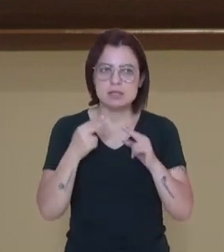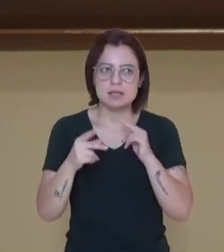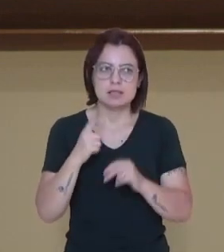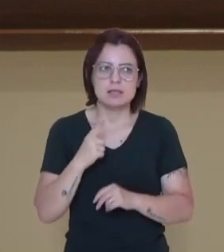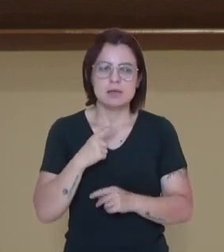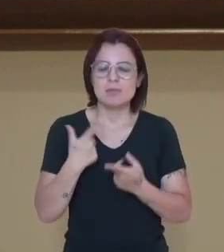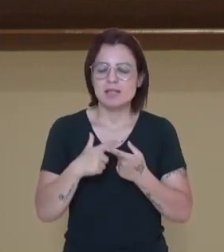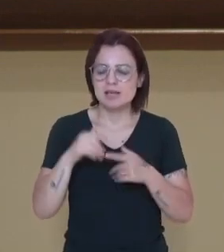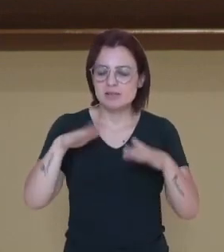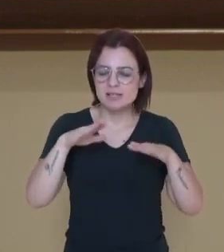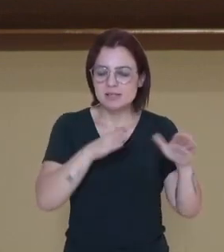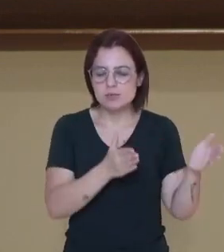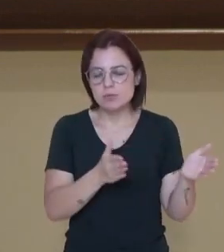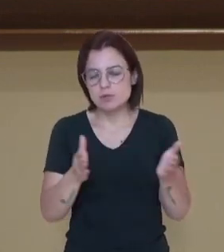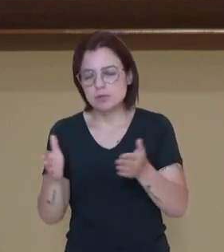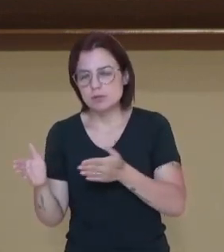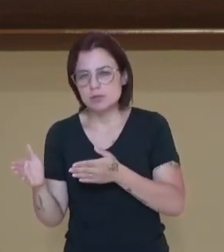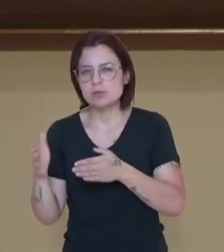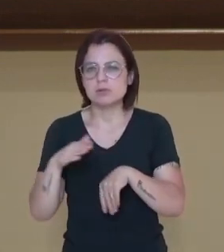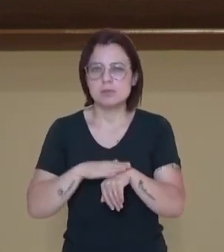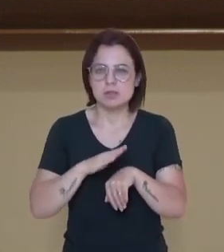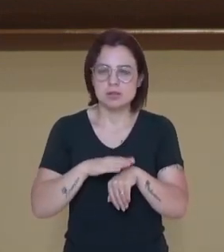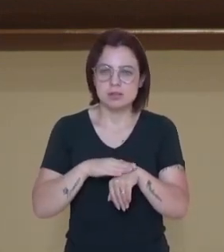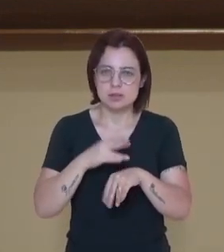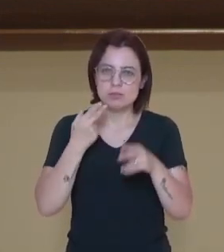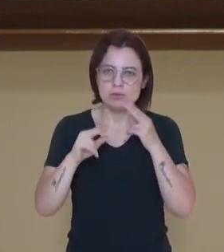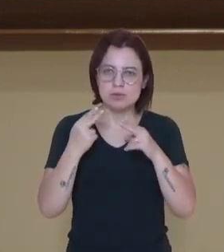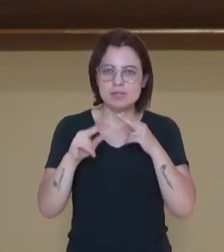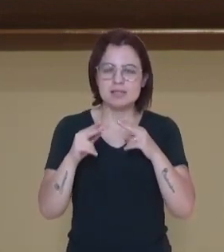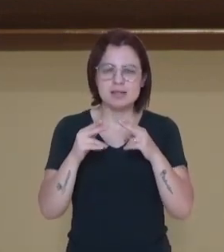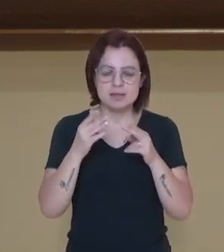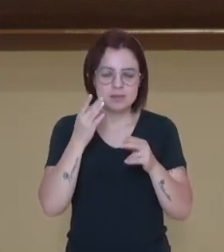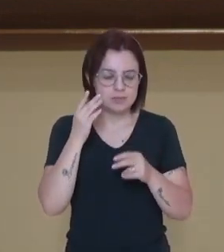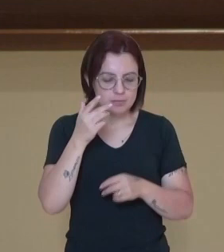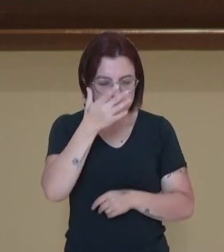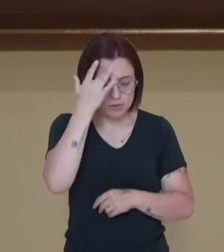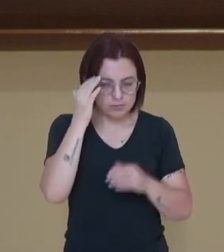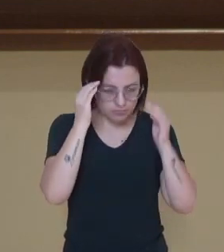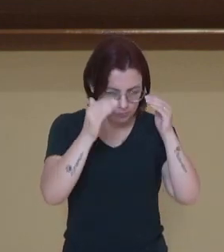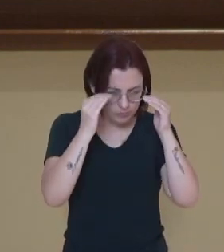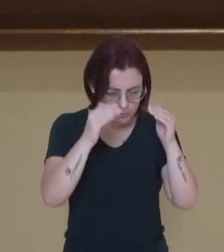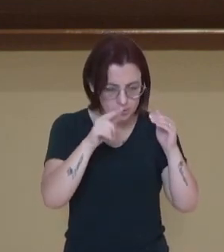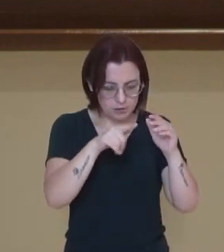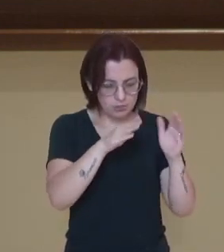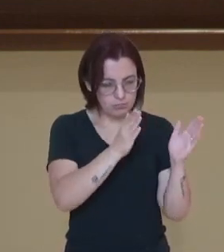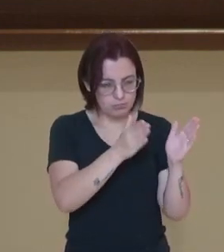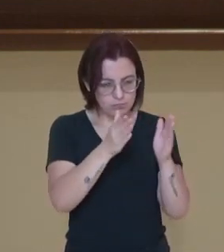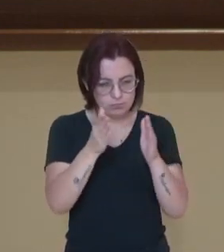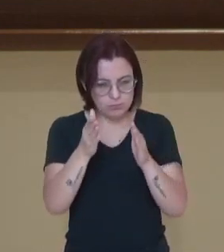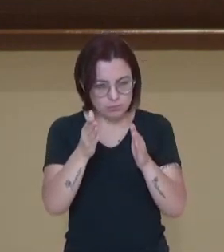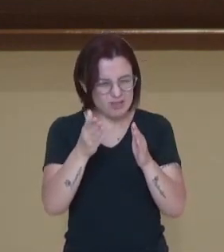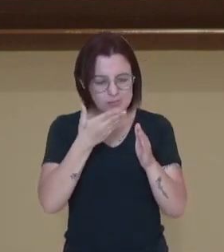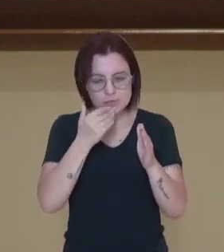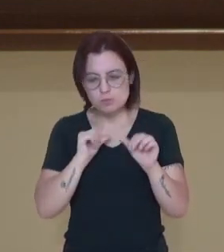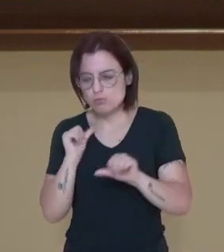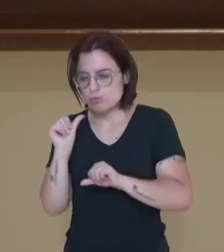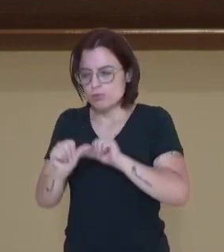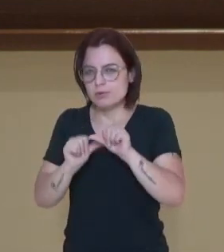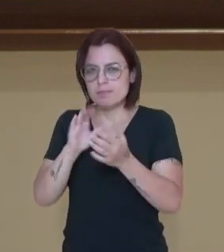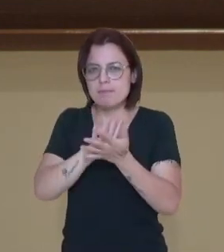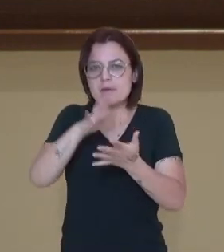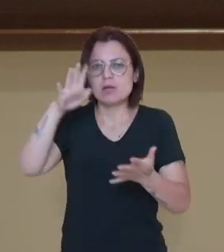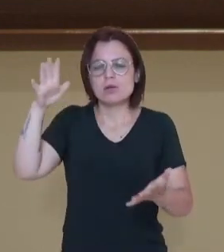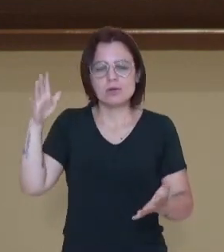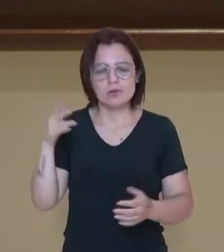o artista ele foge do que está na partitura para dar um brilho diferente na